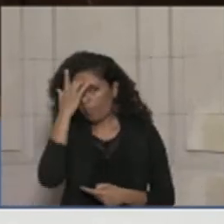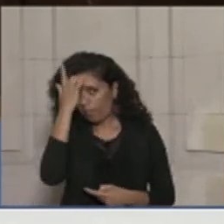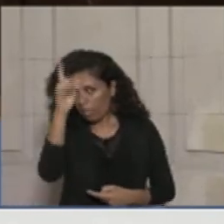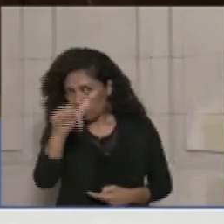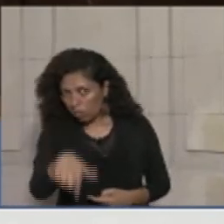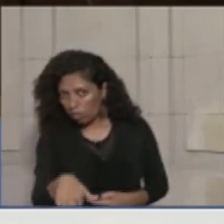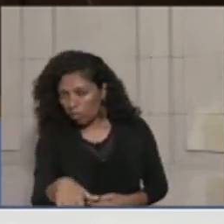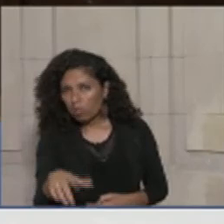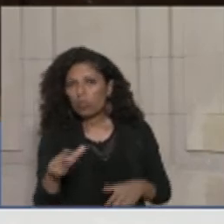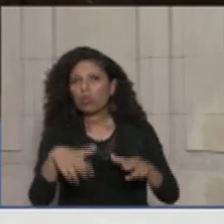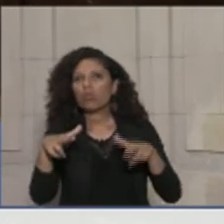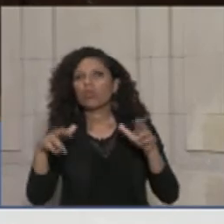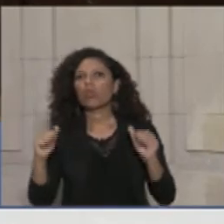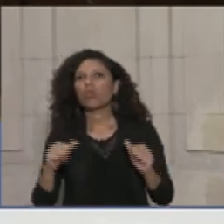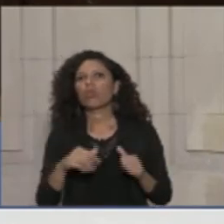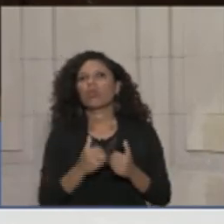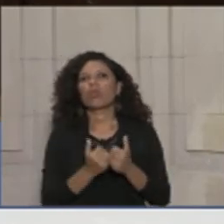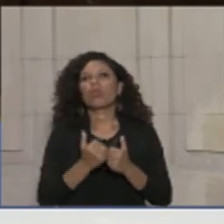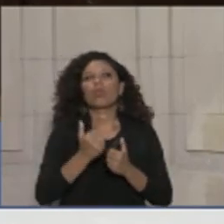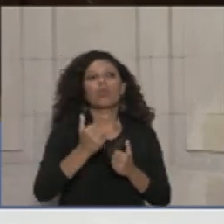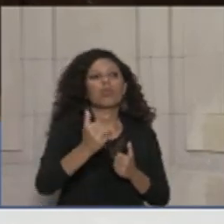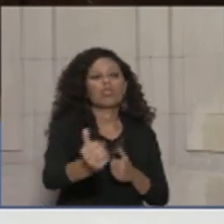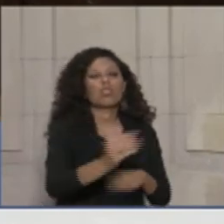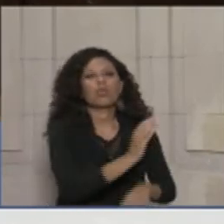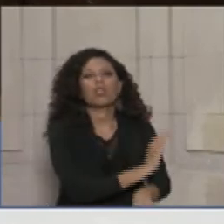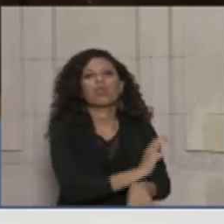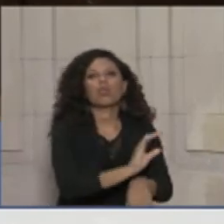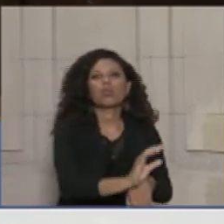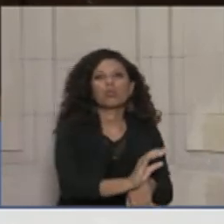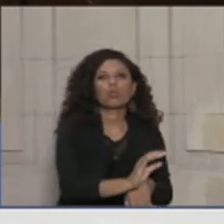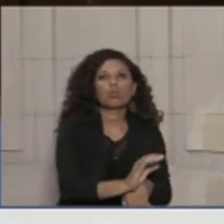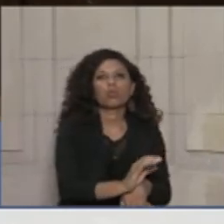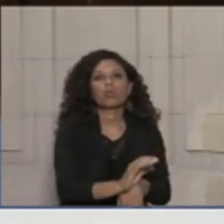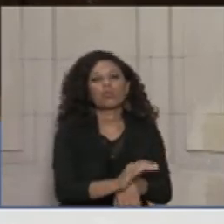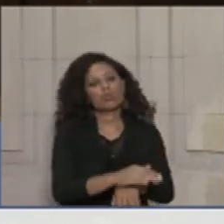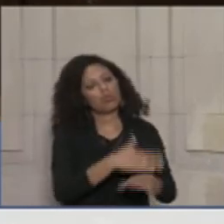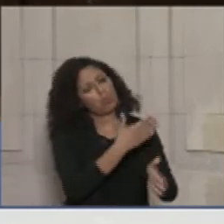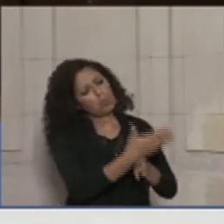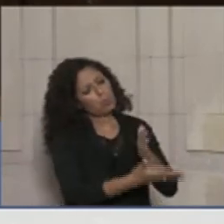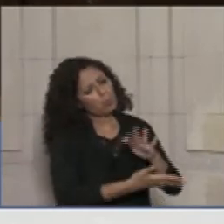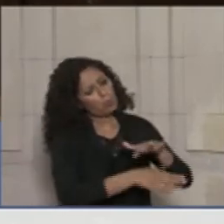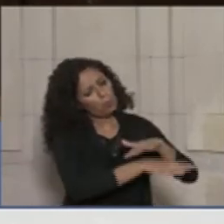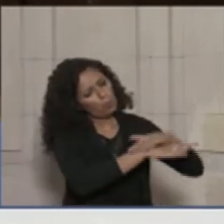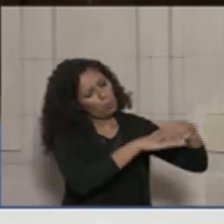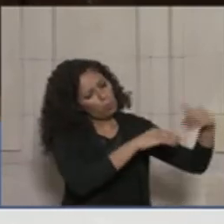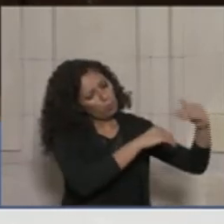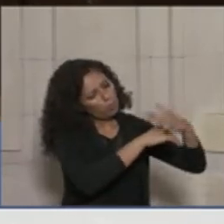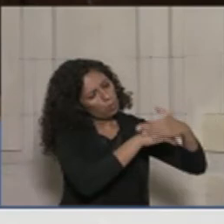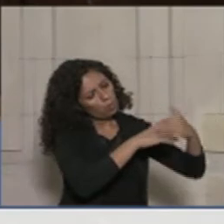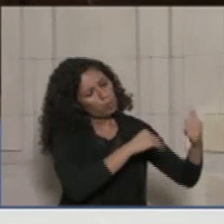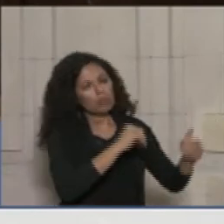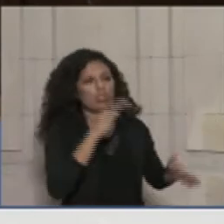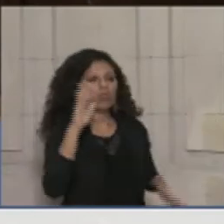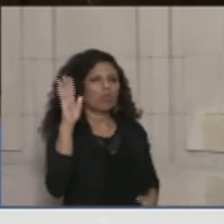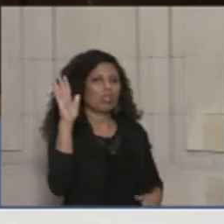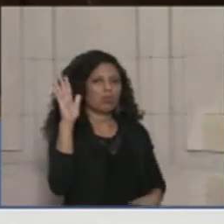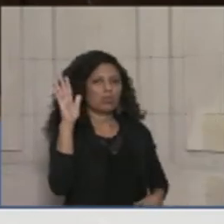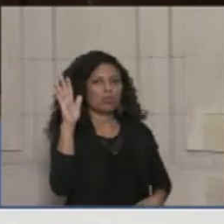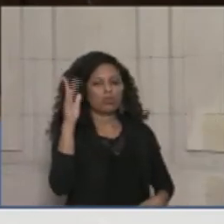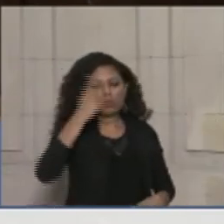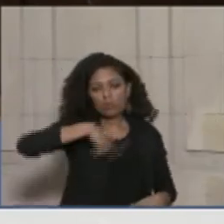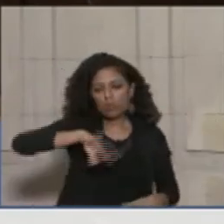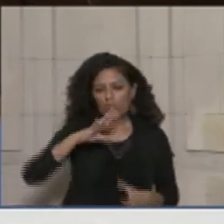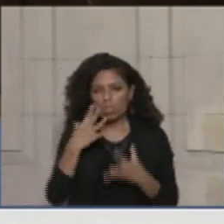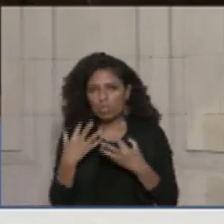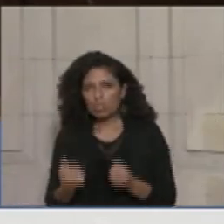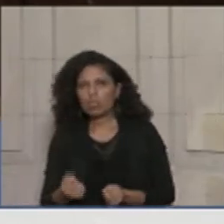nesse parlamento. A começar por essa cultura de passar a mão na cabeça de marginal. Nós não seremos